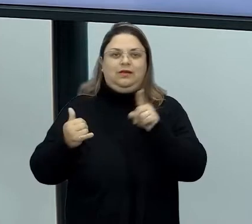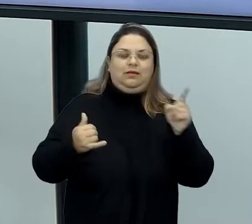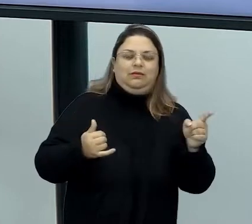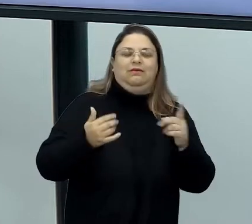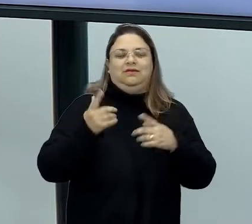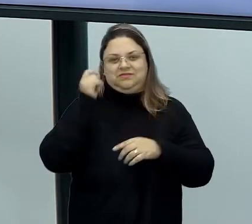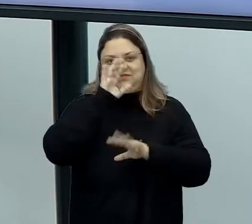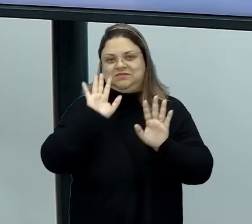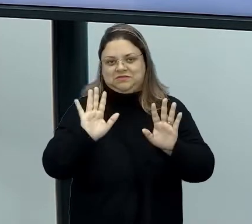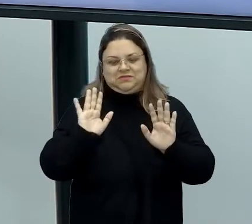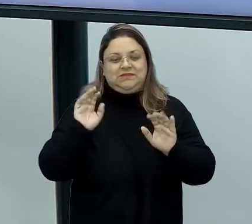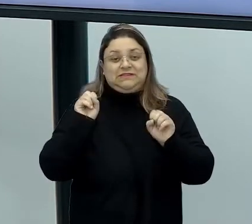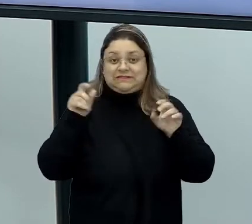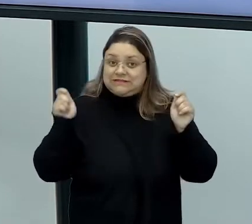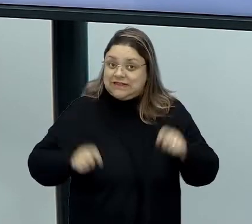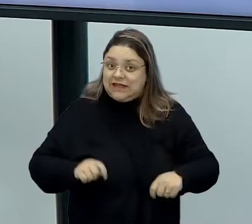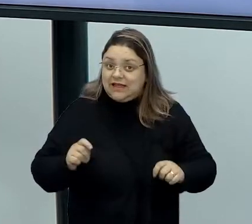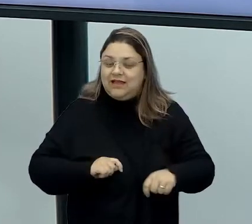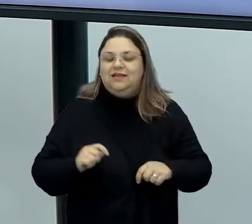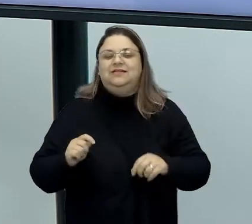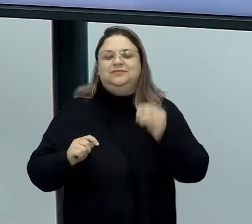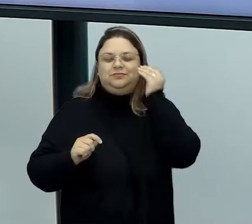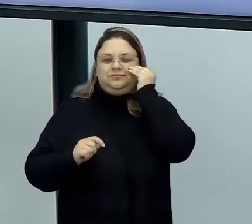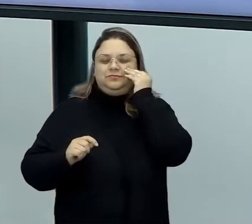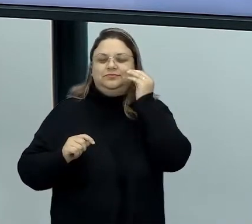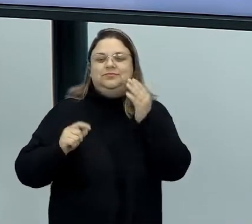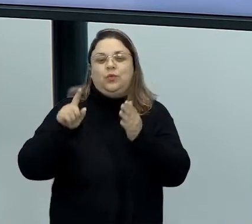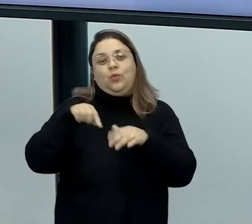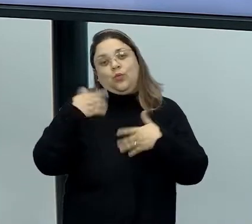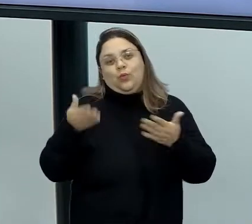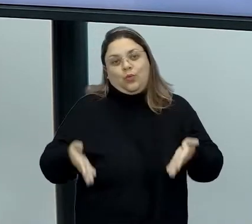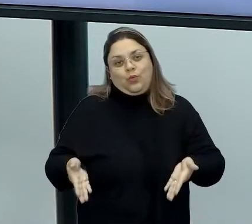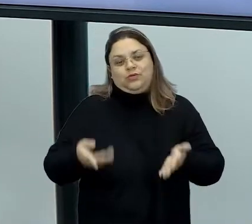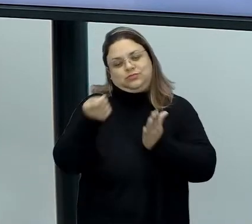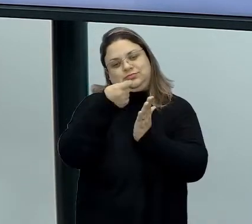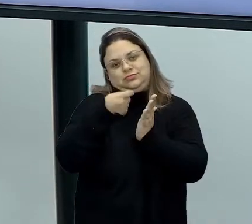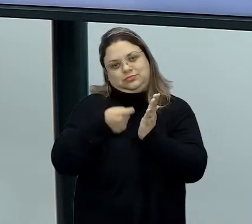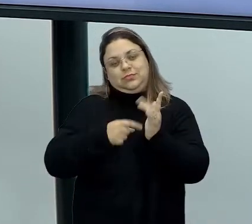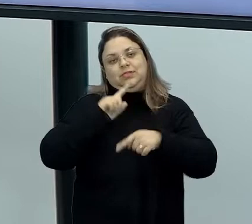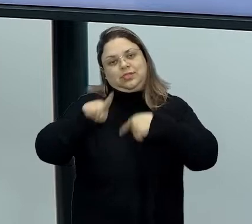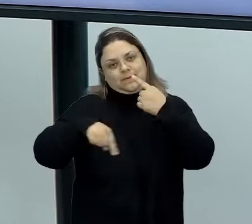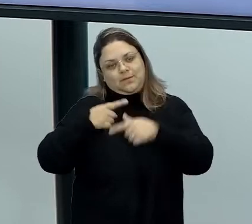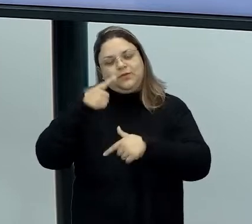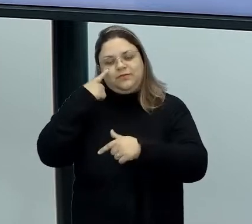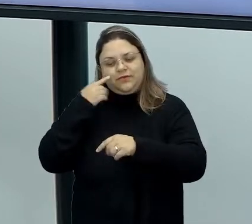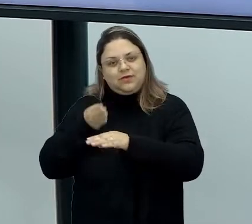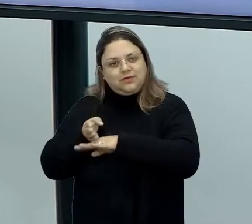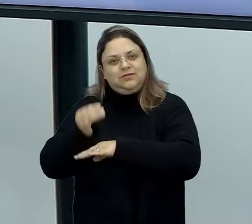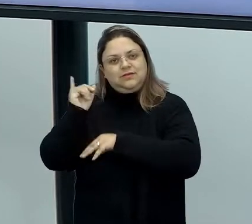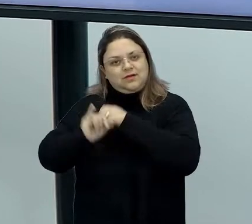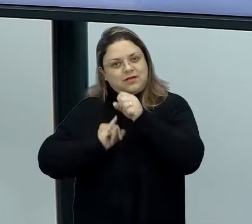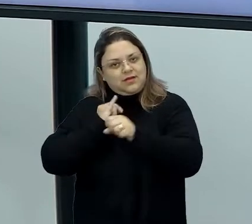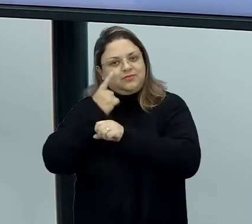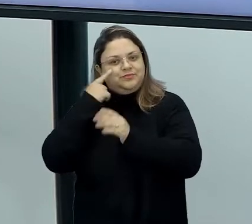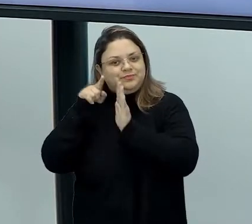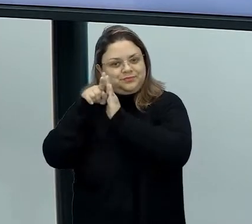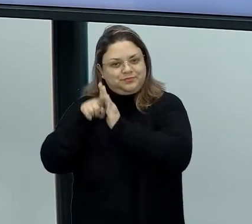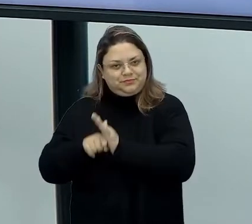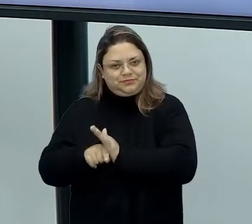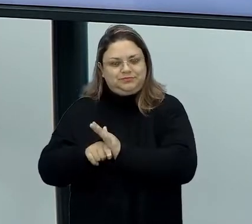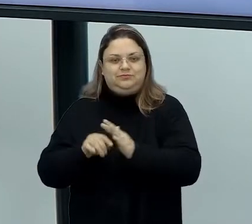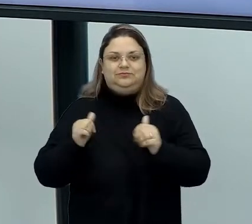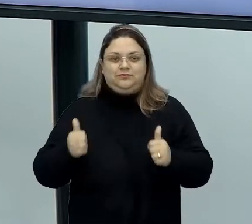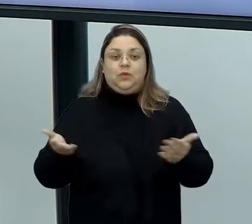se você tiver condição, ou depois você anota bonitinho e quando terminar a aula você dá uma olhada, tá bom? Então a aula de hoje é aquela aula que você